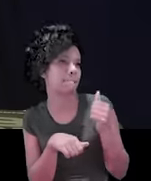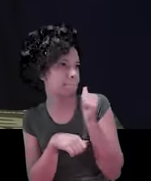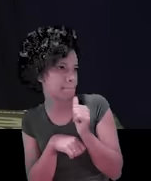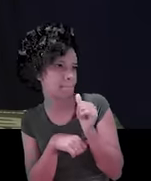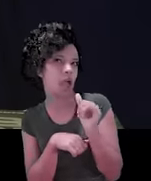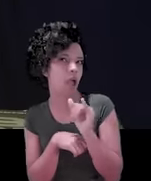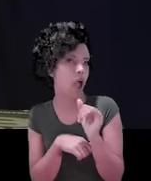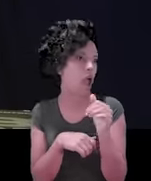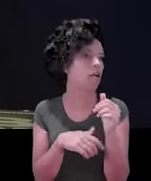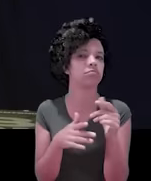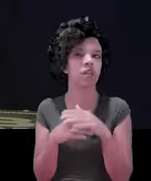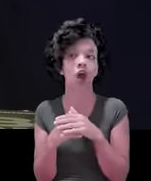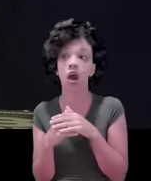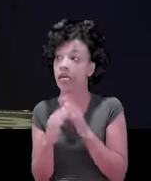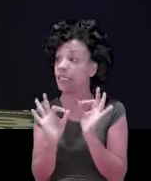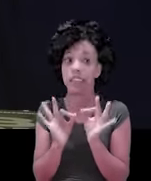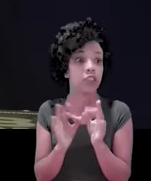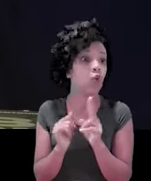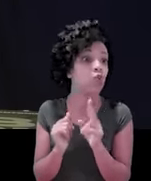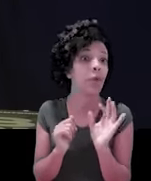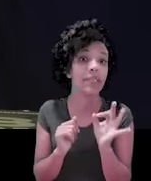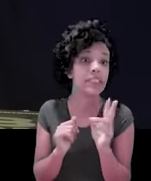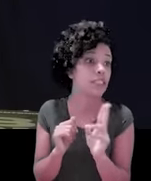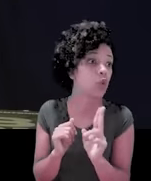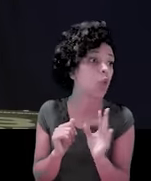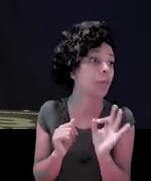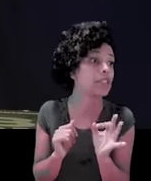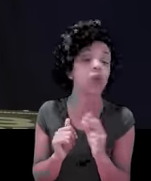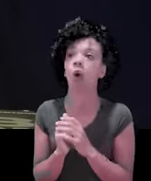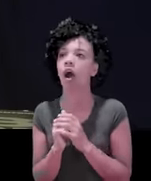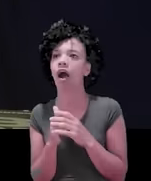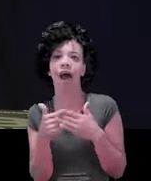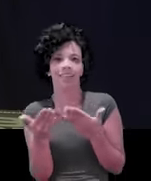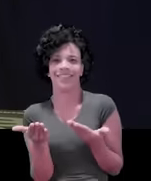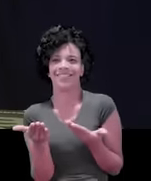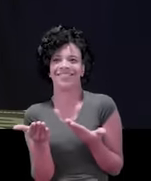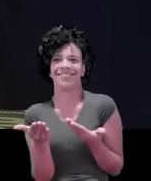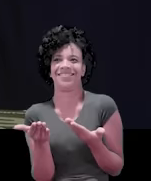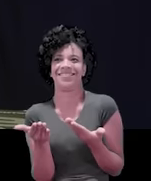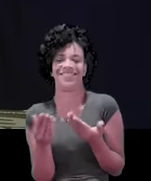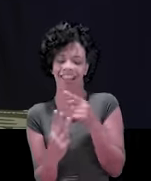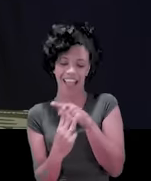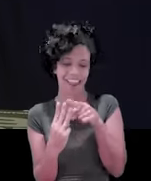irmã e eu consegui ouvir o meu irmão do lado falar sobre acertar o olho dele aí ela